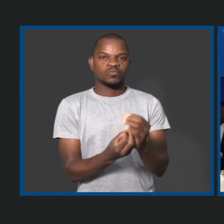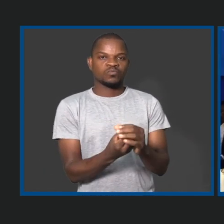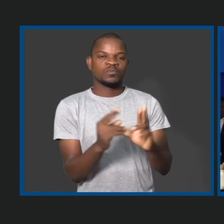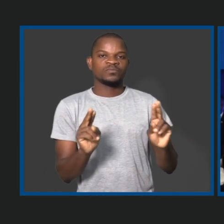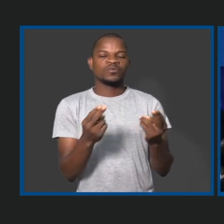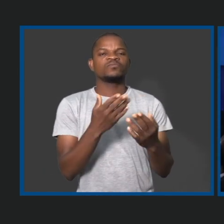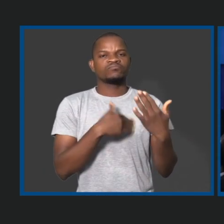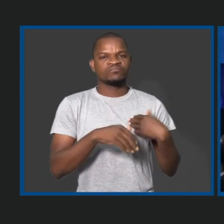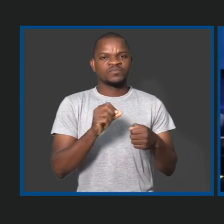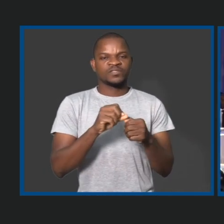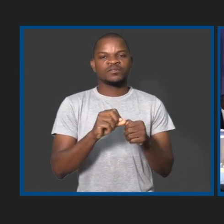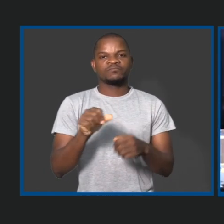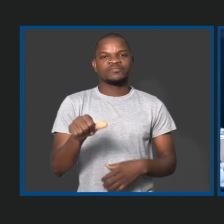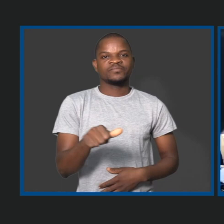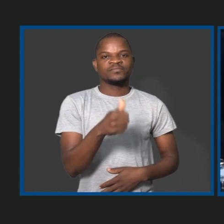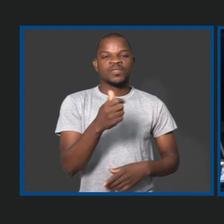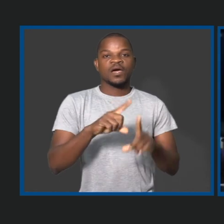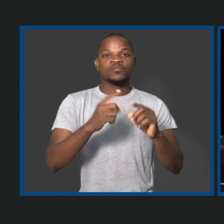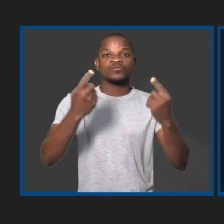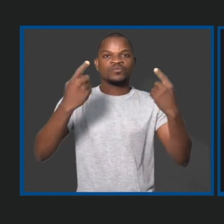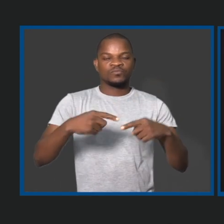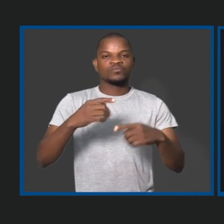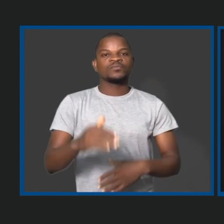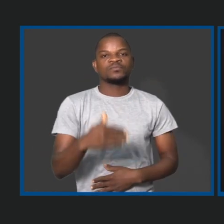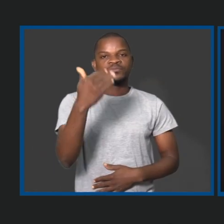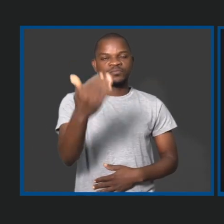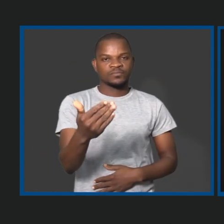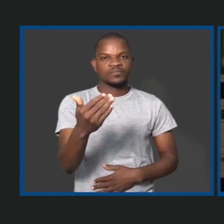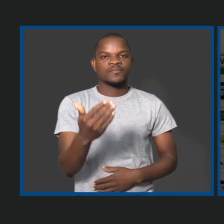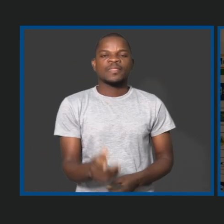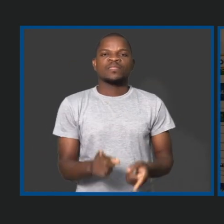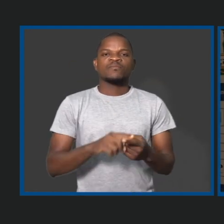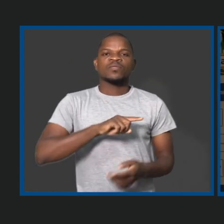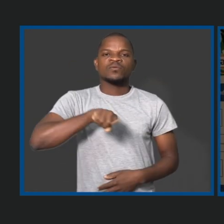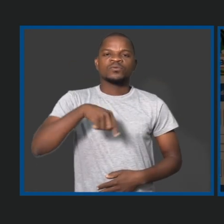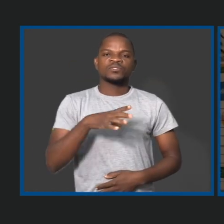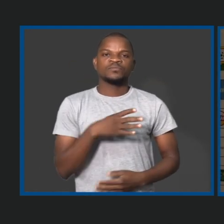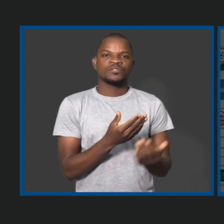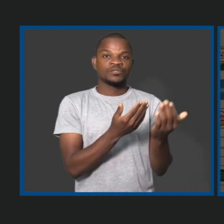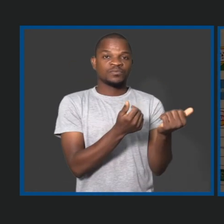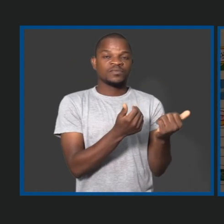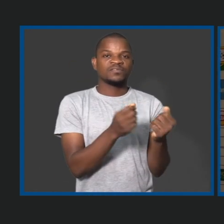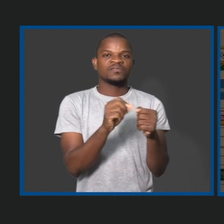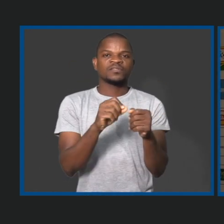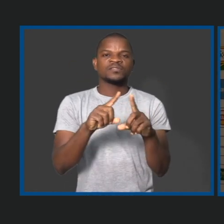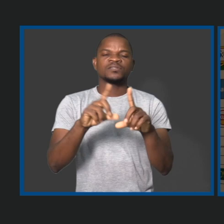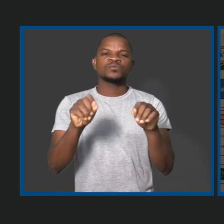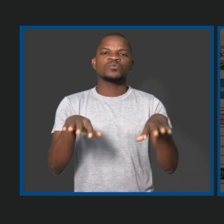desempenho no campeonato que se avizinha. A nossa expectativa será, pelo menos, fazermos o mesmo